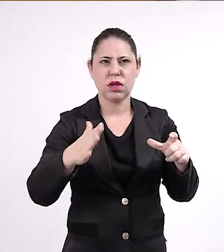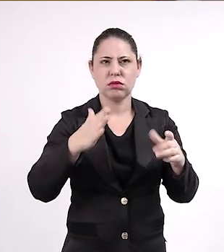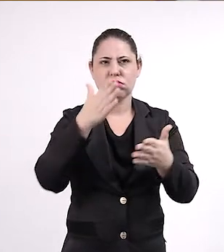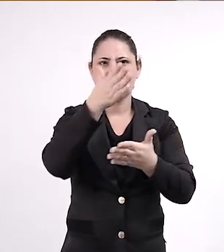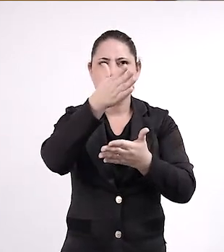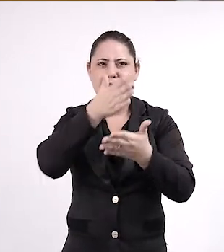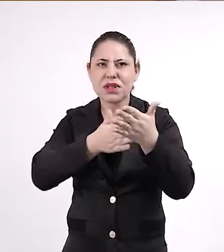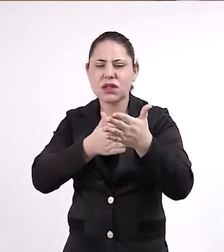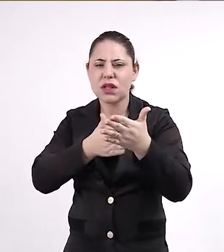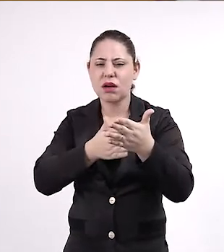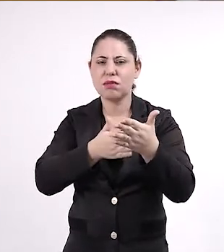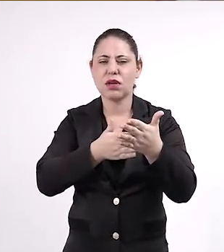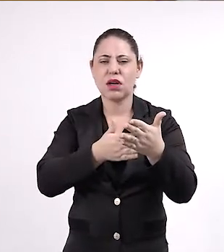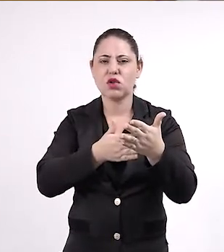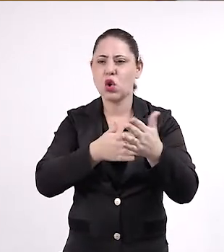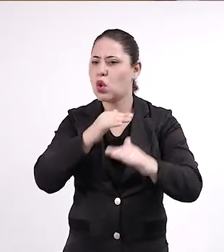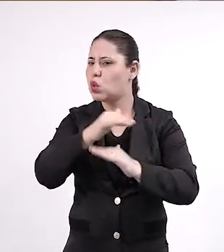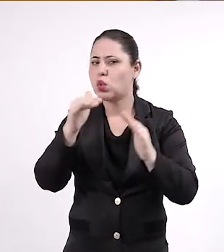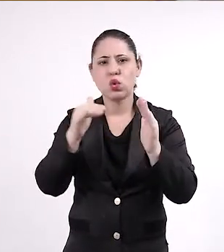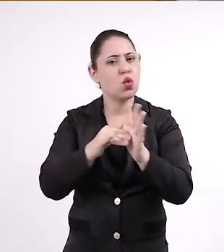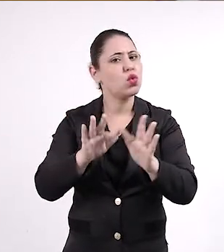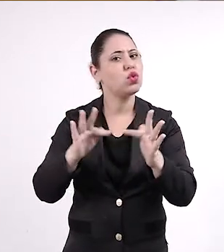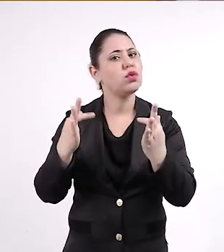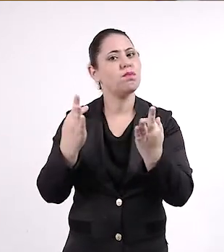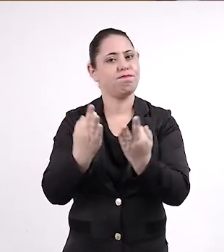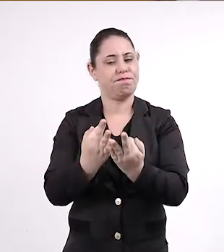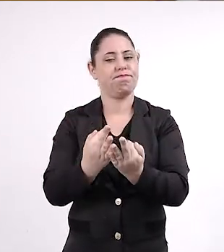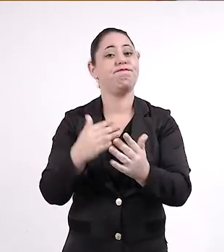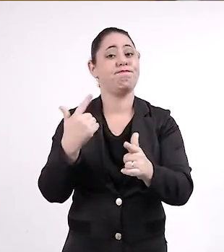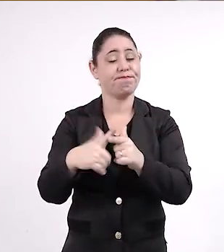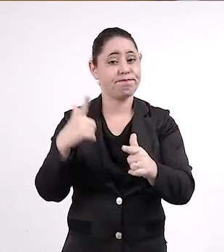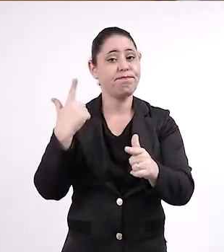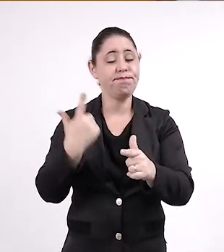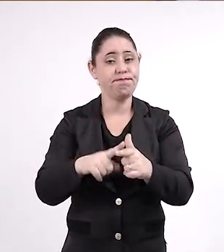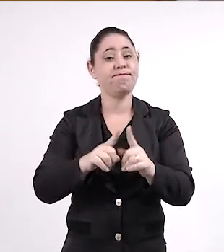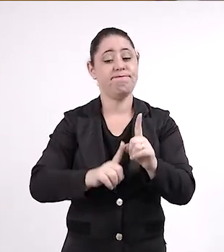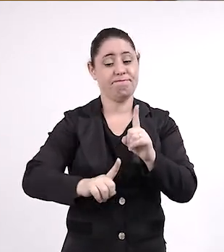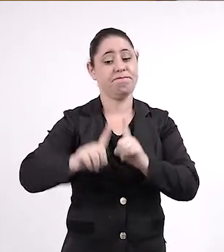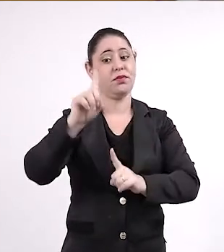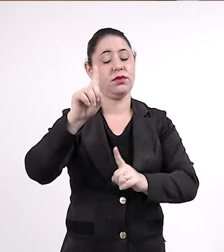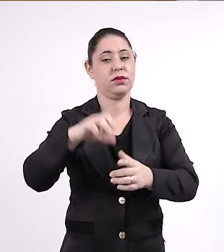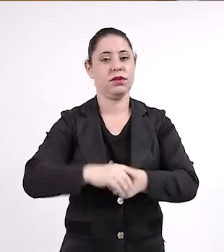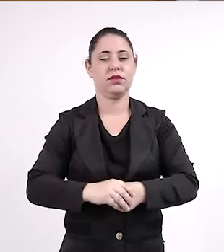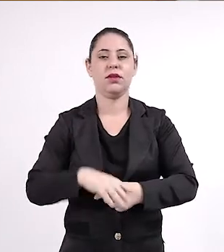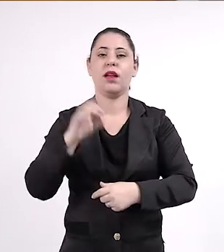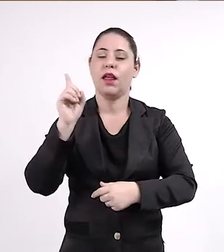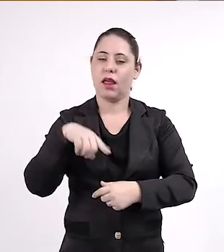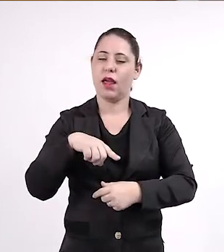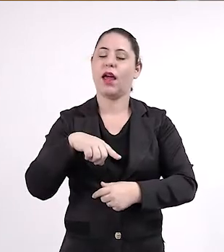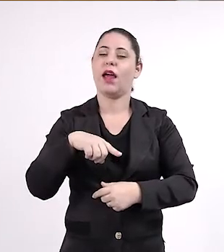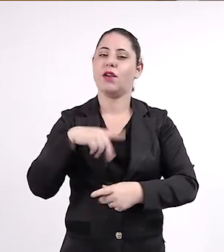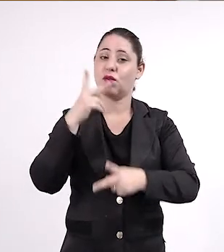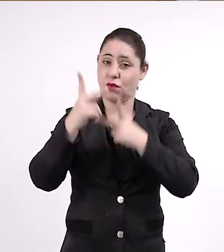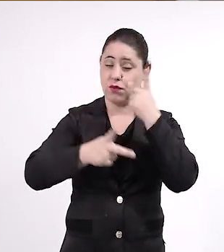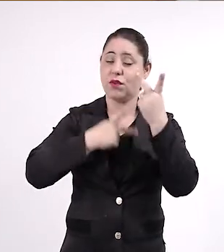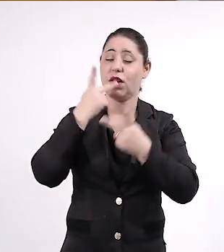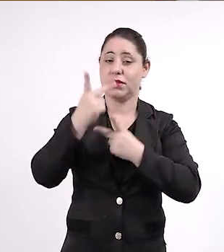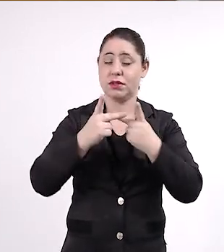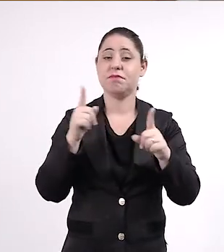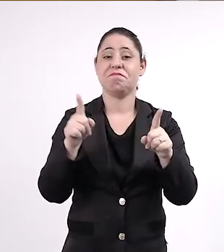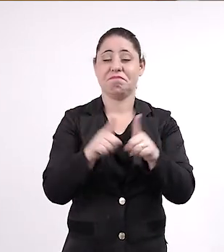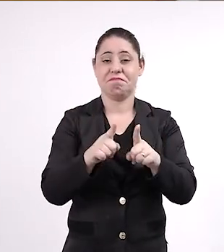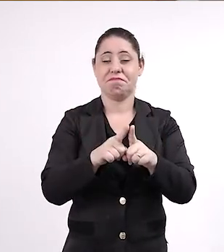cerca de metade de todo atendimento é só de família. É um número muito expressivo. Pois é, complementando aquilo que eu